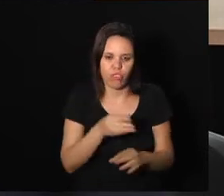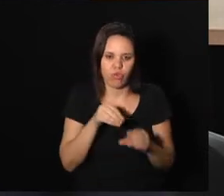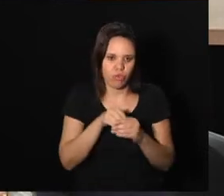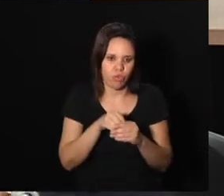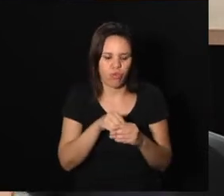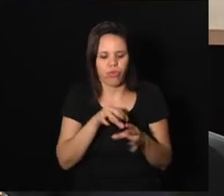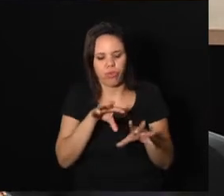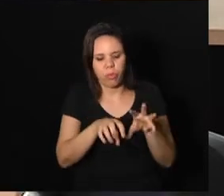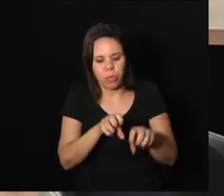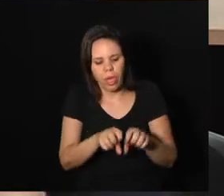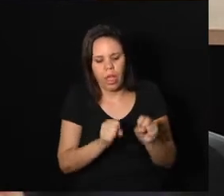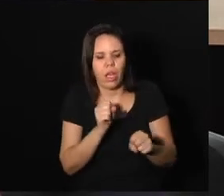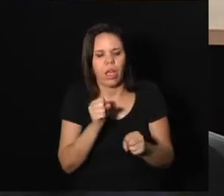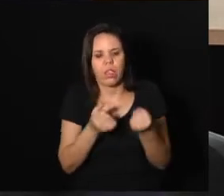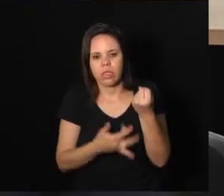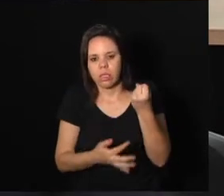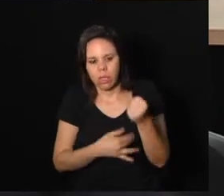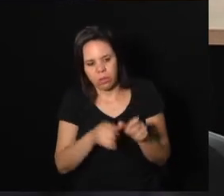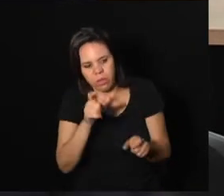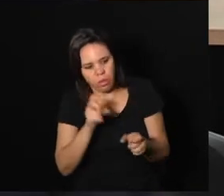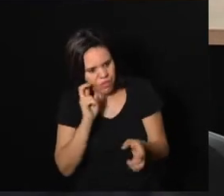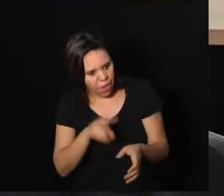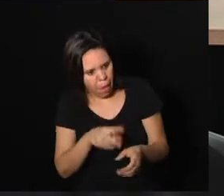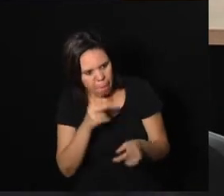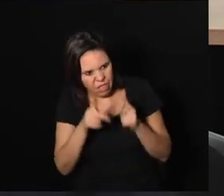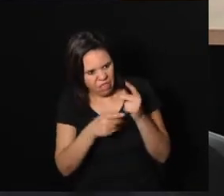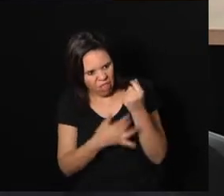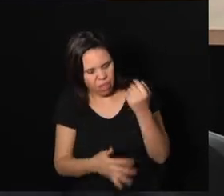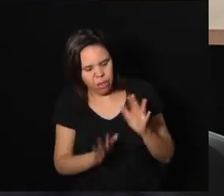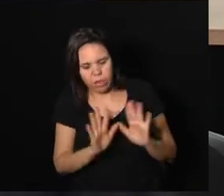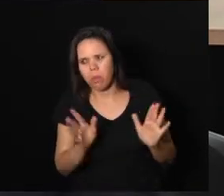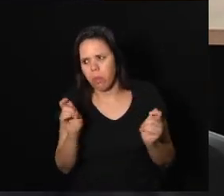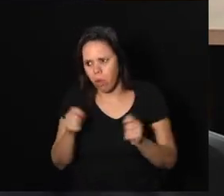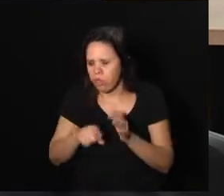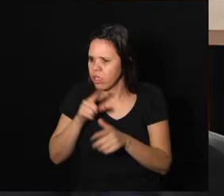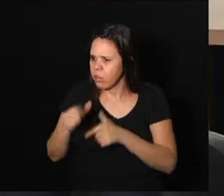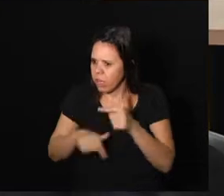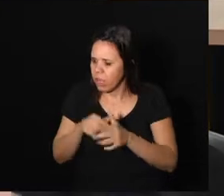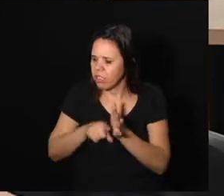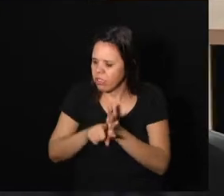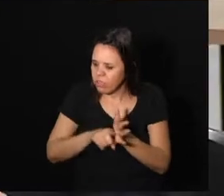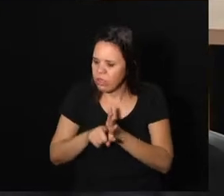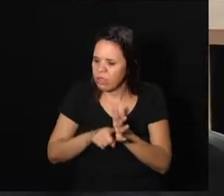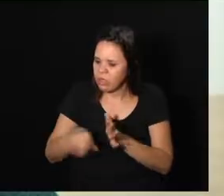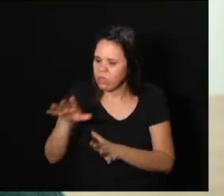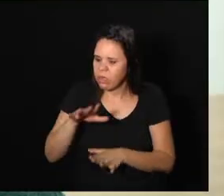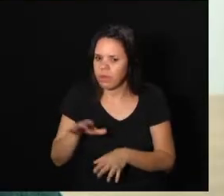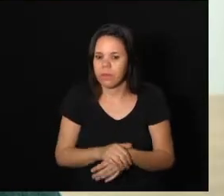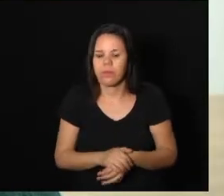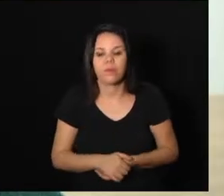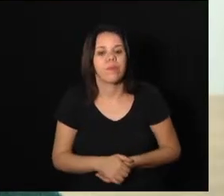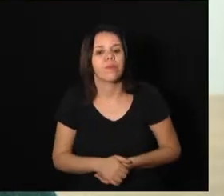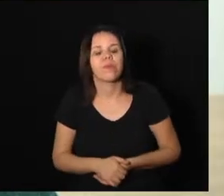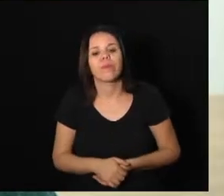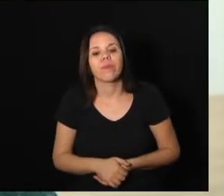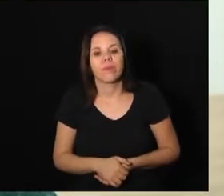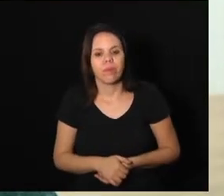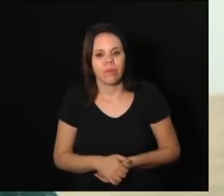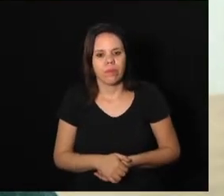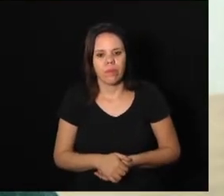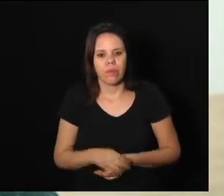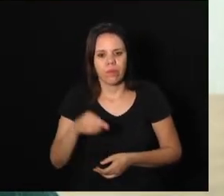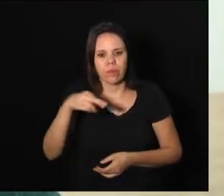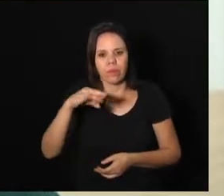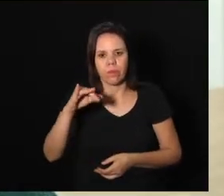um paciente, com um paciente sangrando, mas ele pode atuar ativamente na pesquisa, na análise clínica. Agora, Mariana, você